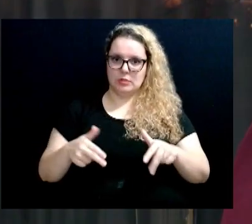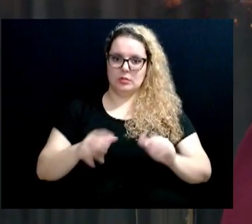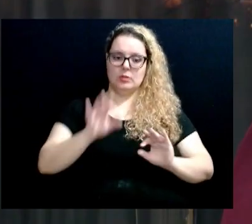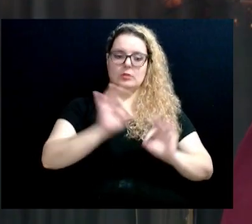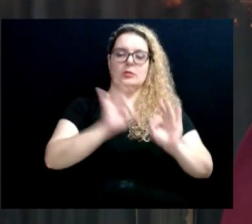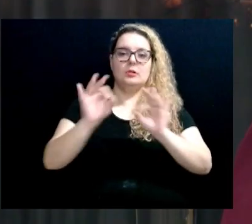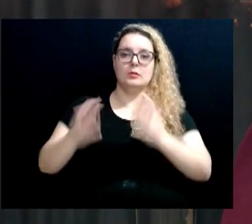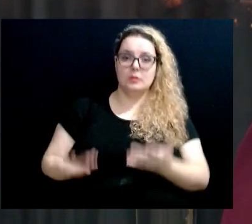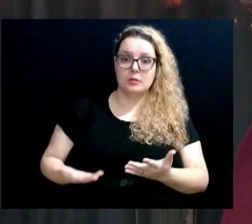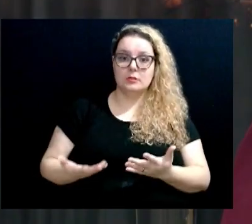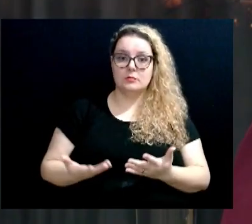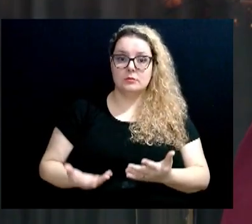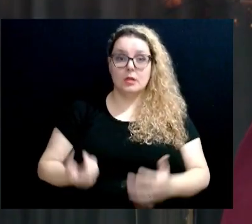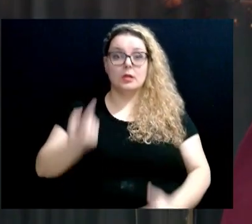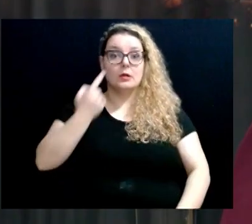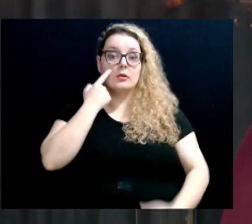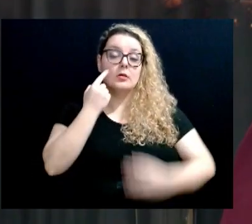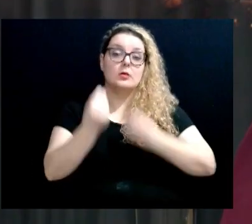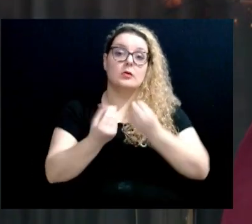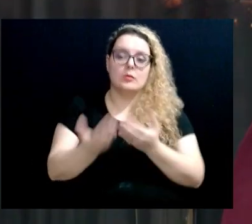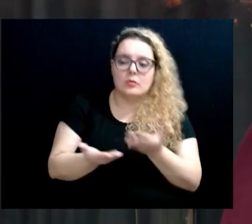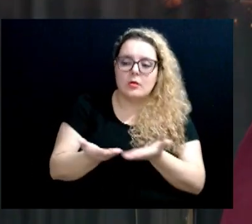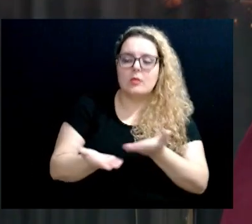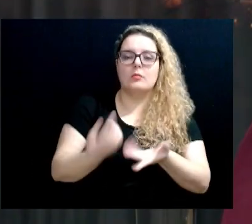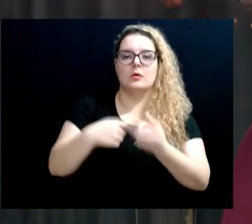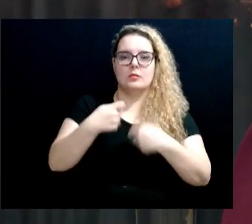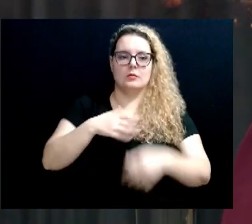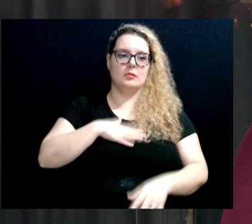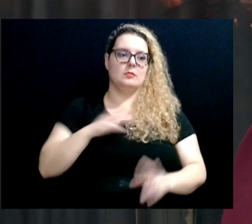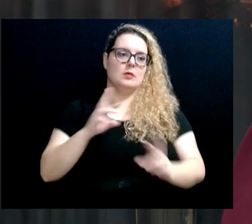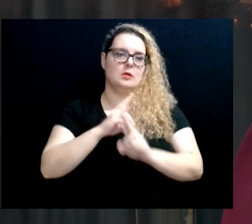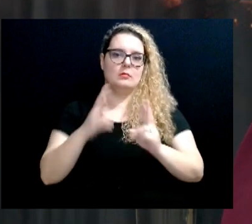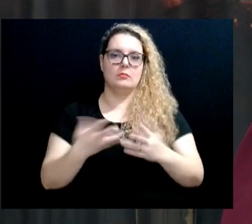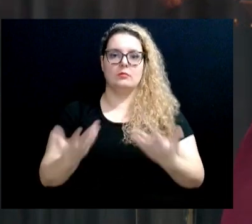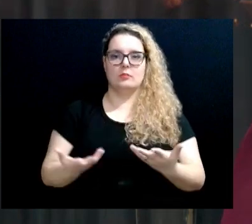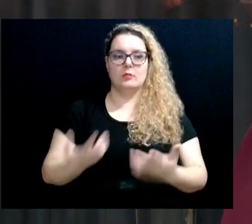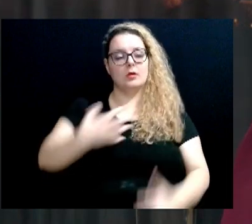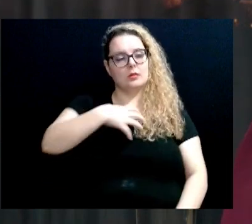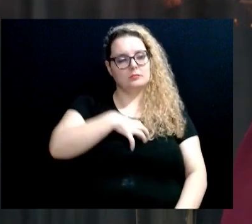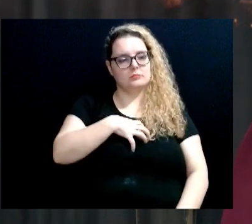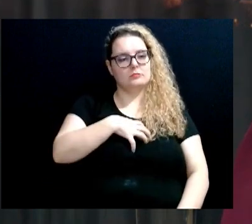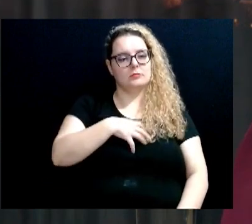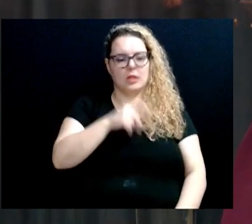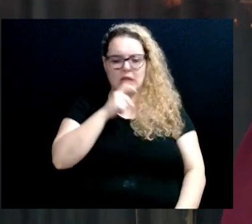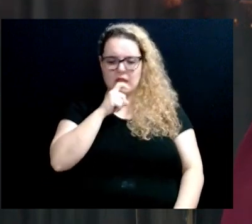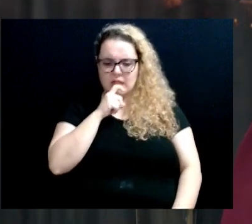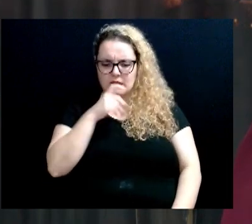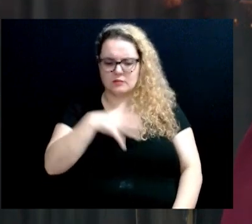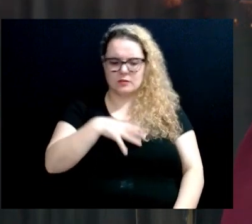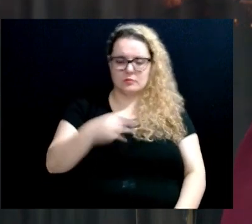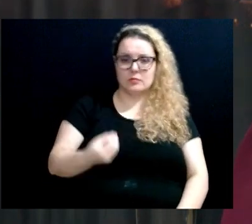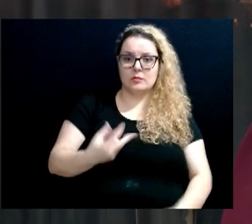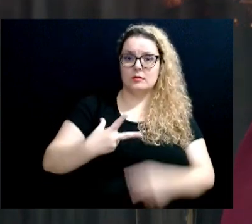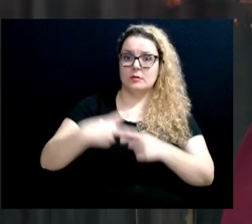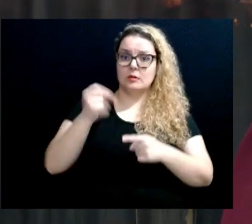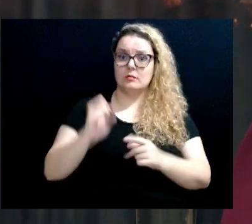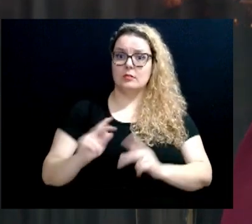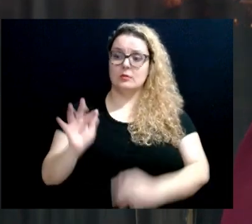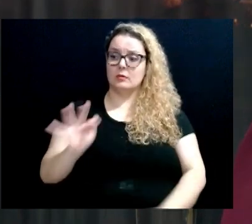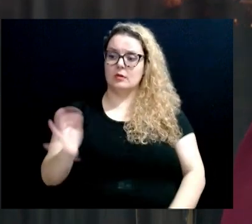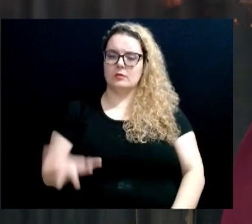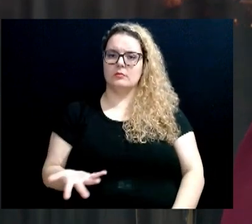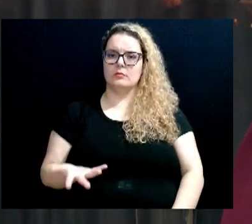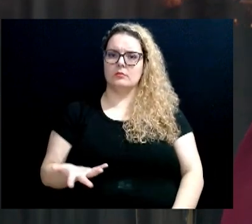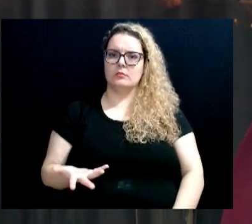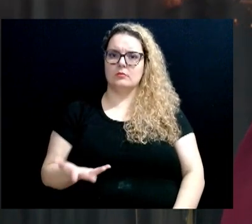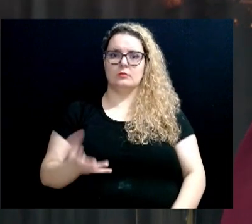vejo como eu vou manejar isso na minha relação. Pô, eu estou sentindo inveja do meu filho deles ter conquistado a faculdade. Ai, é horrível